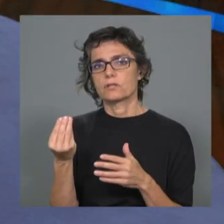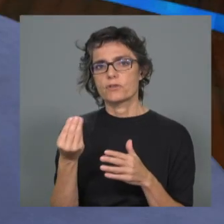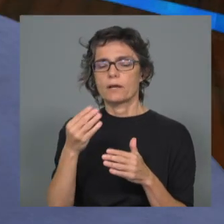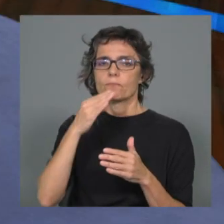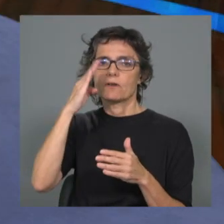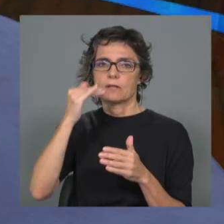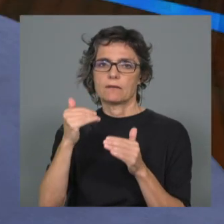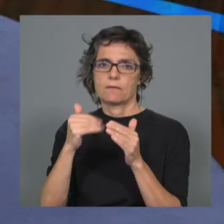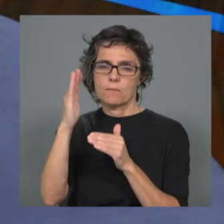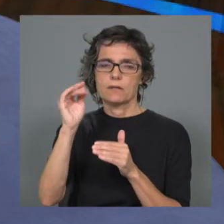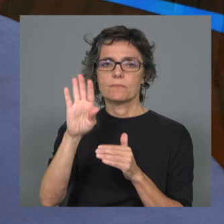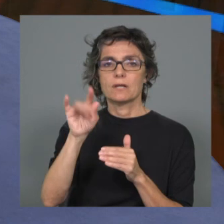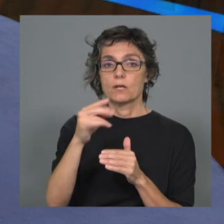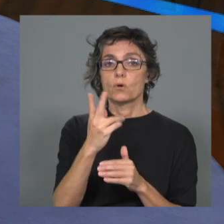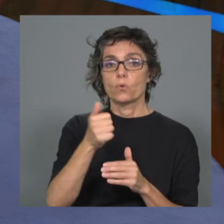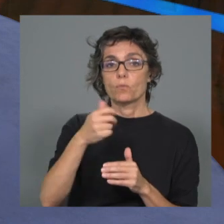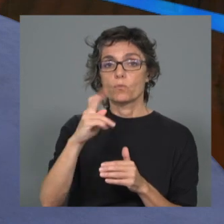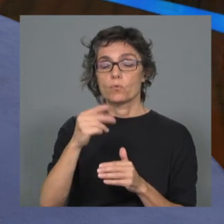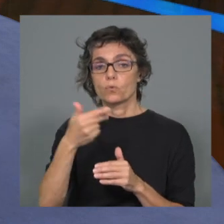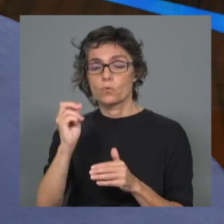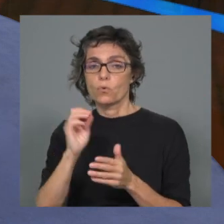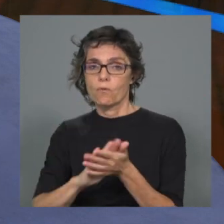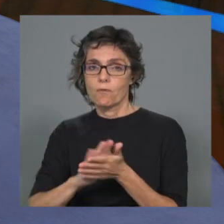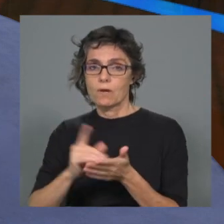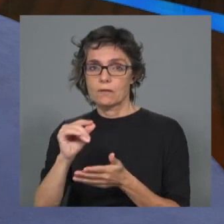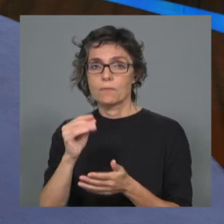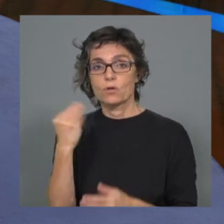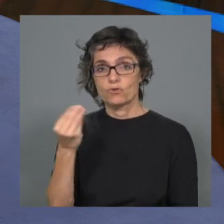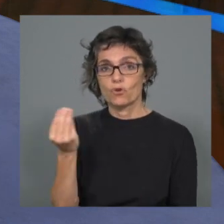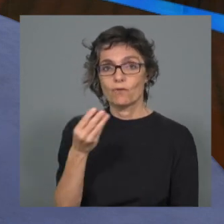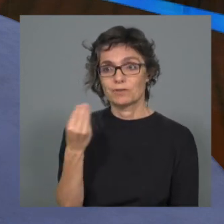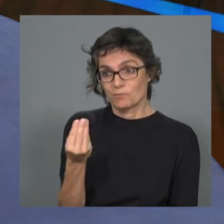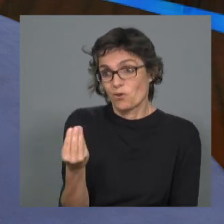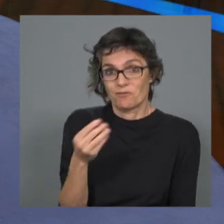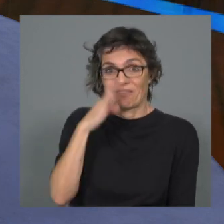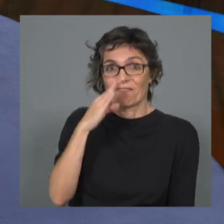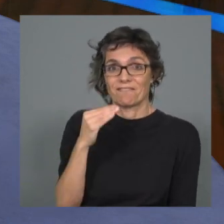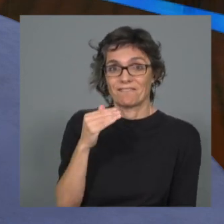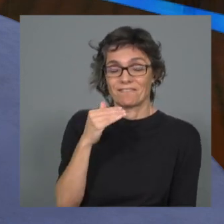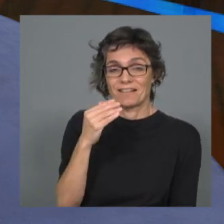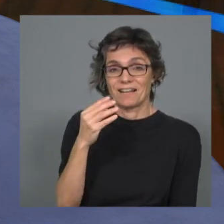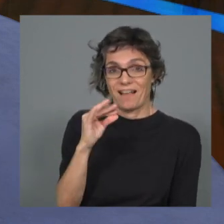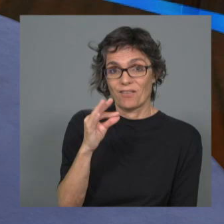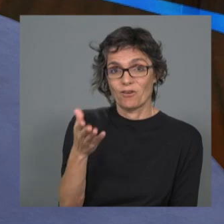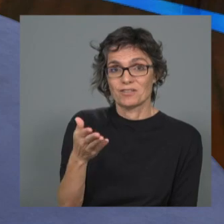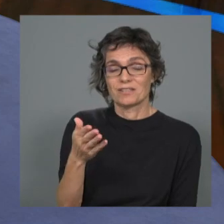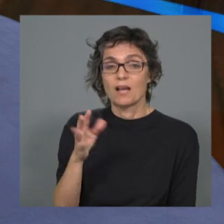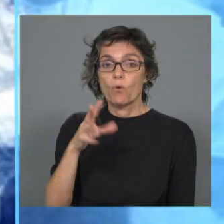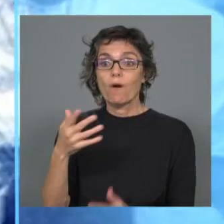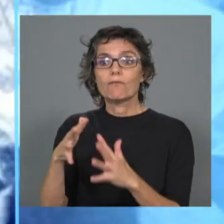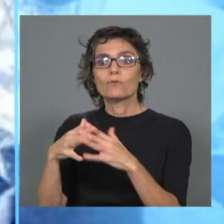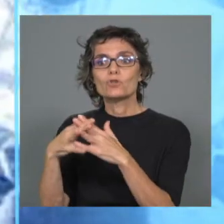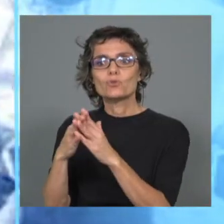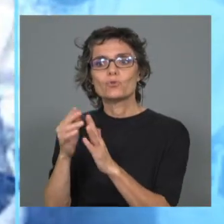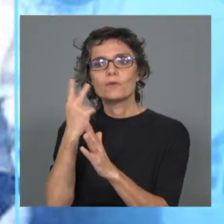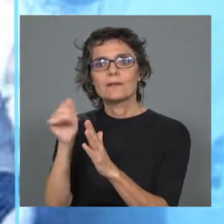pode-se dirigir a jovens de uma forma mais jovem, digamos assim, Exatamente. numa fase de crescimento e de estruturação